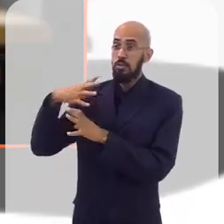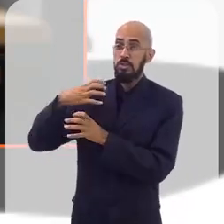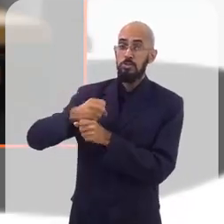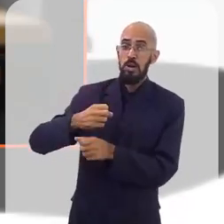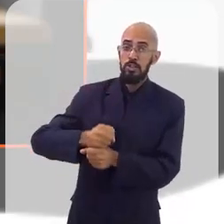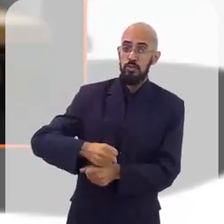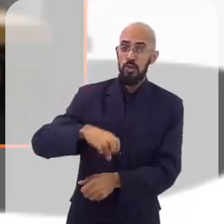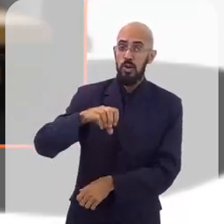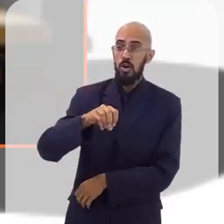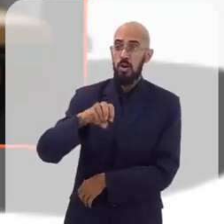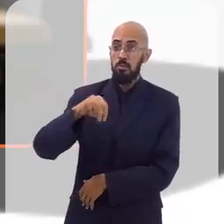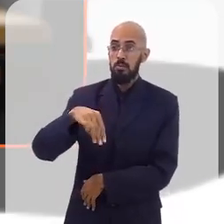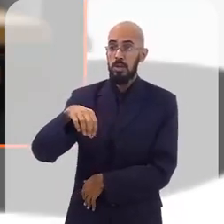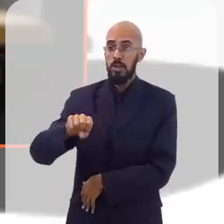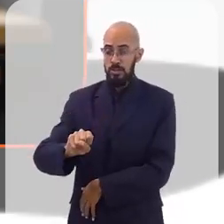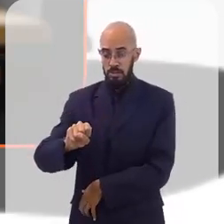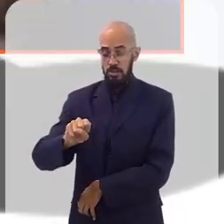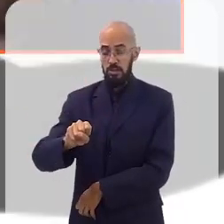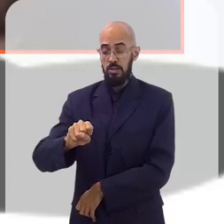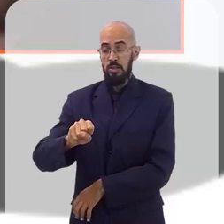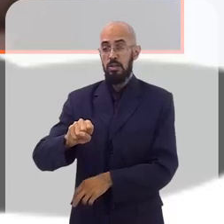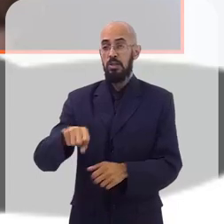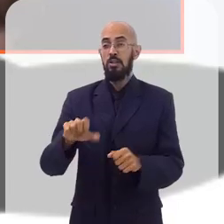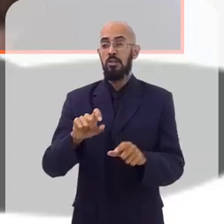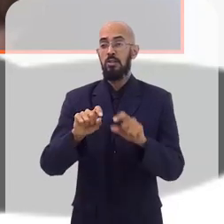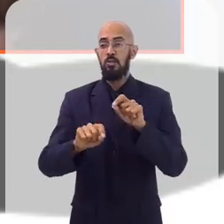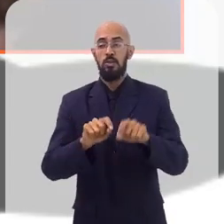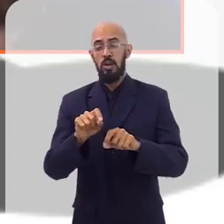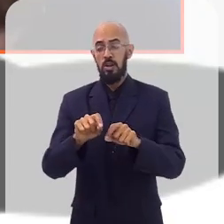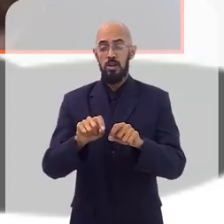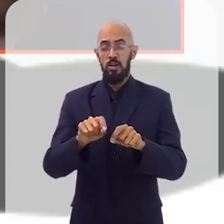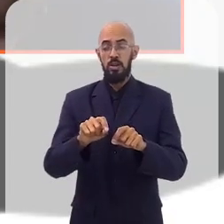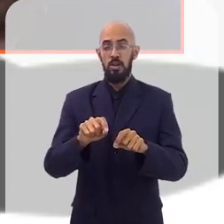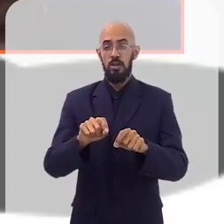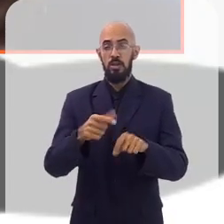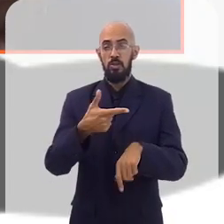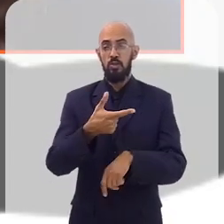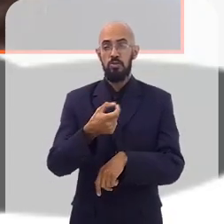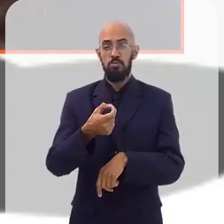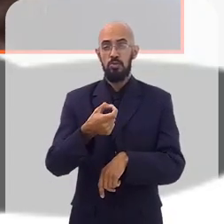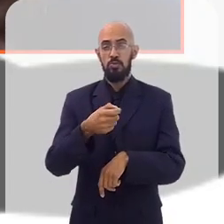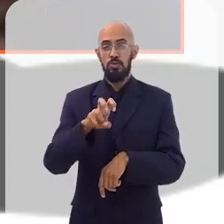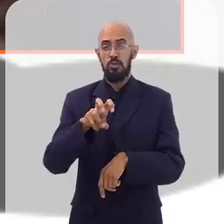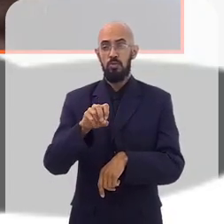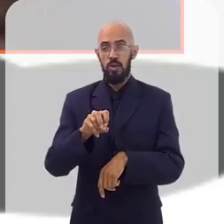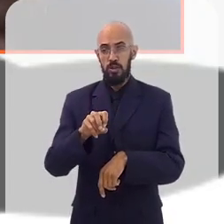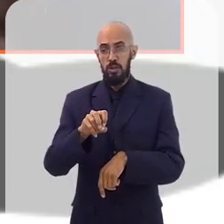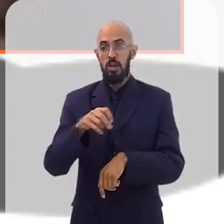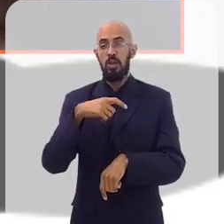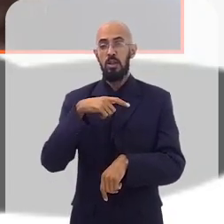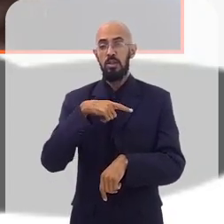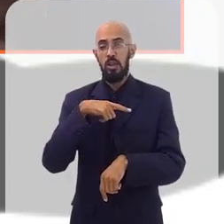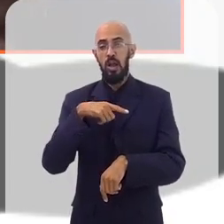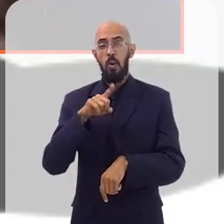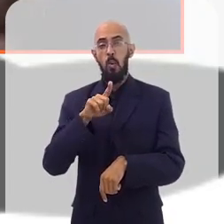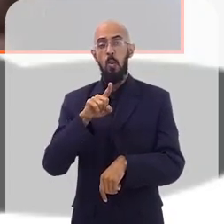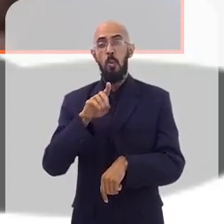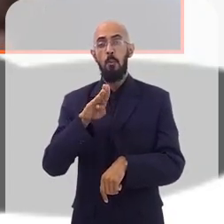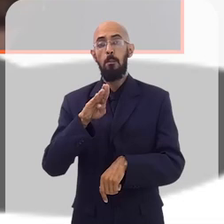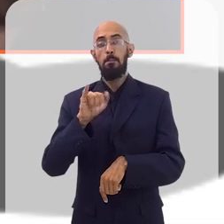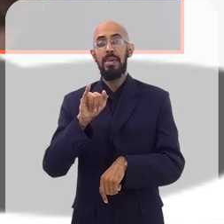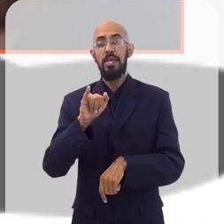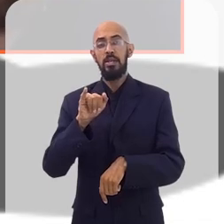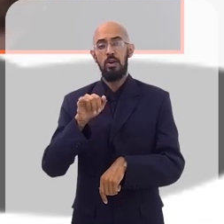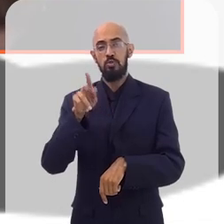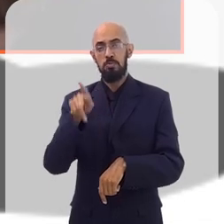isola a pessoa não é verdade é verdade tem uma estimativa é da Organização Mundial